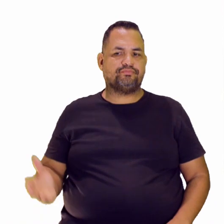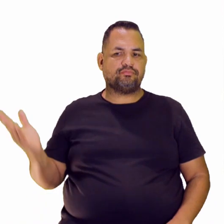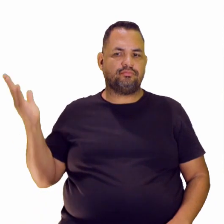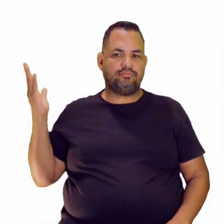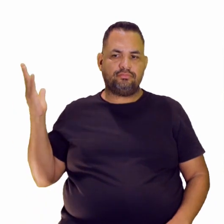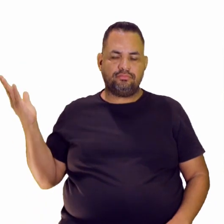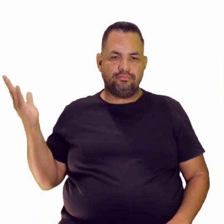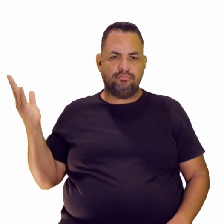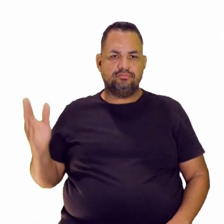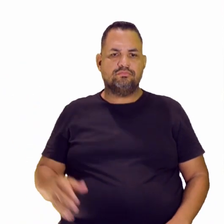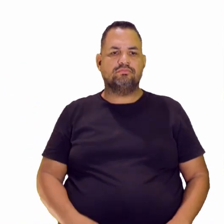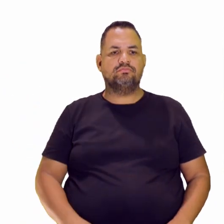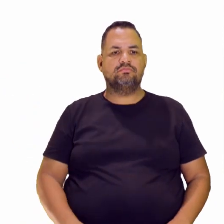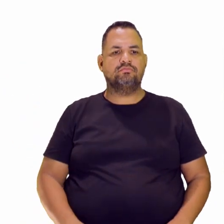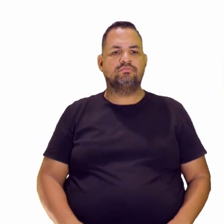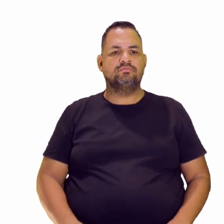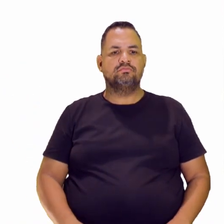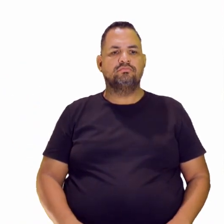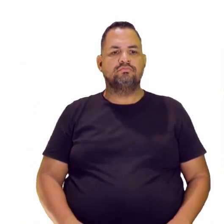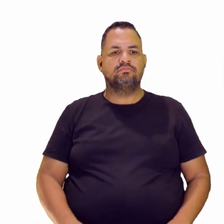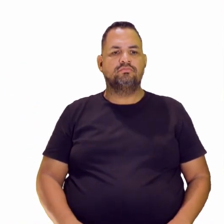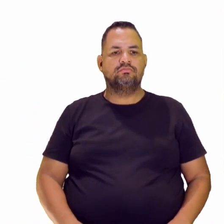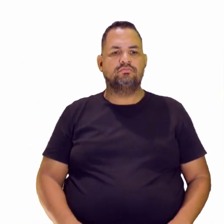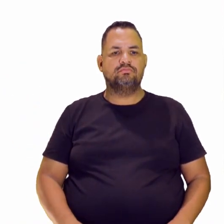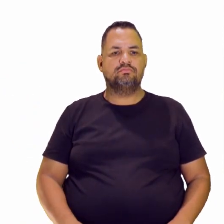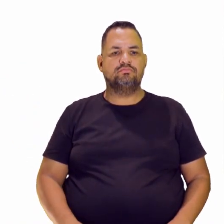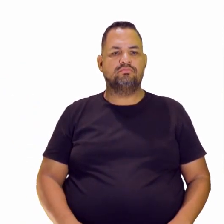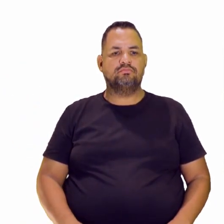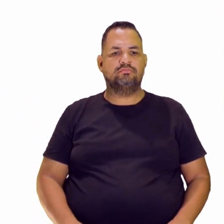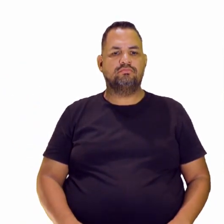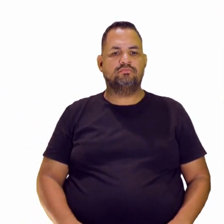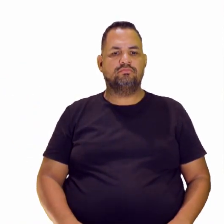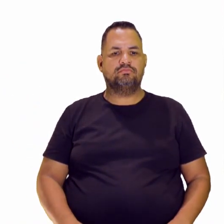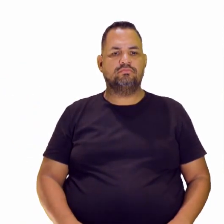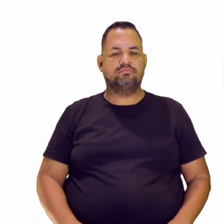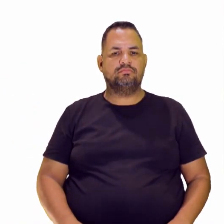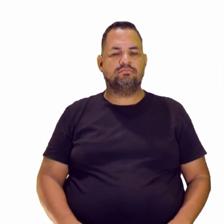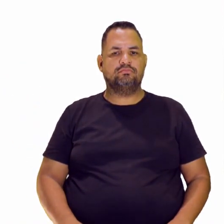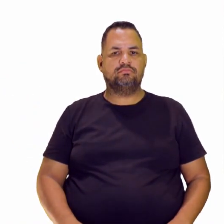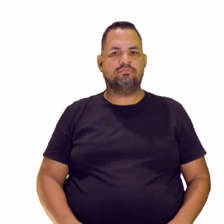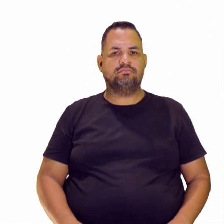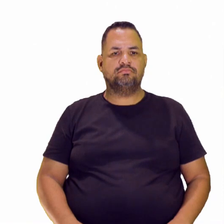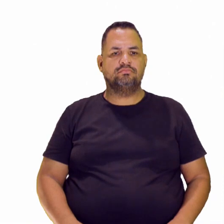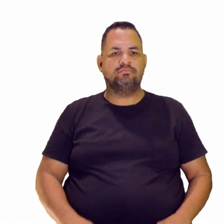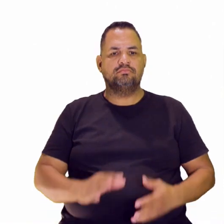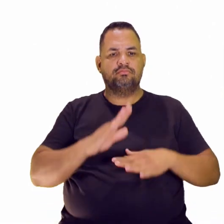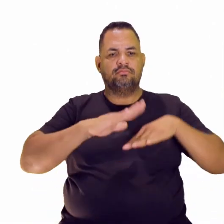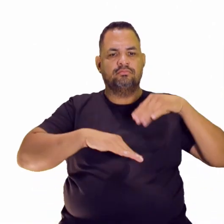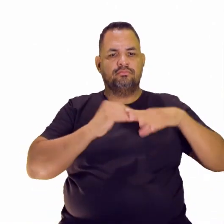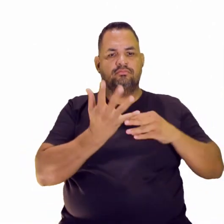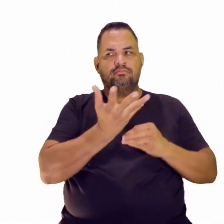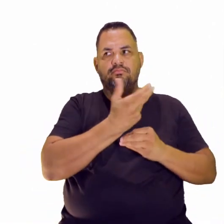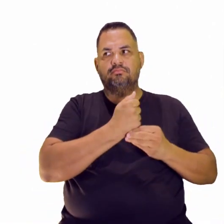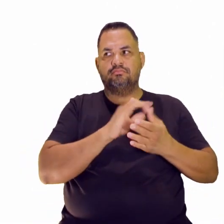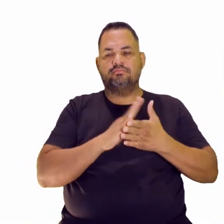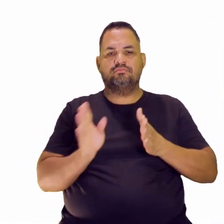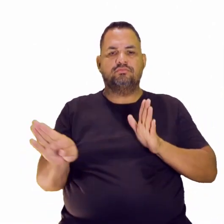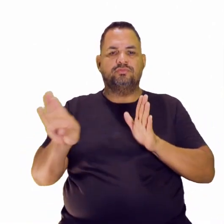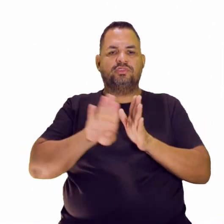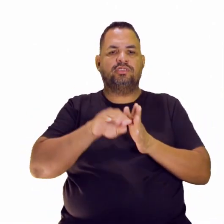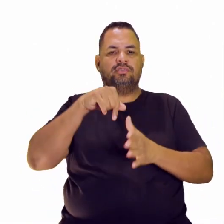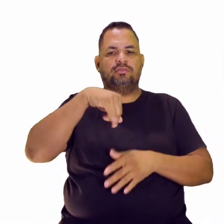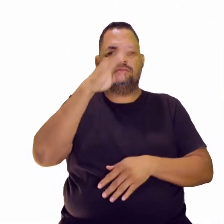Nicolas, Vitor, Grandian e o Charles. São os artistas que vieram na